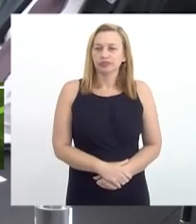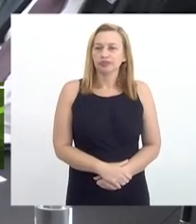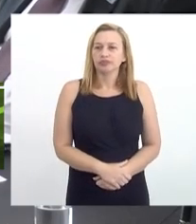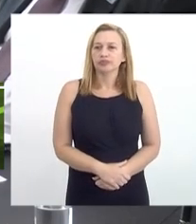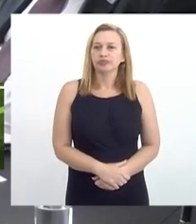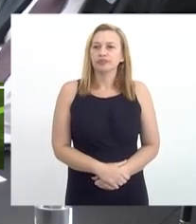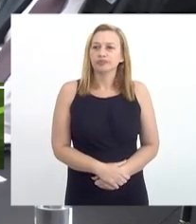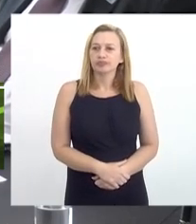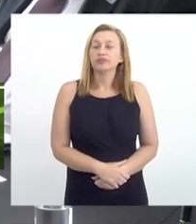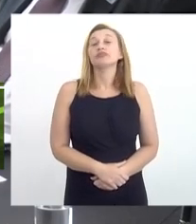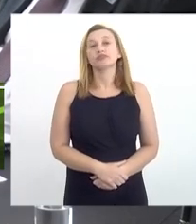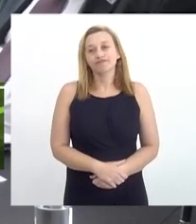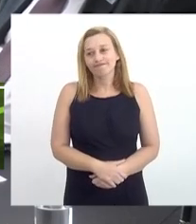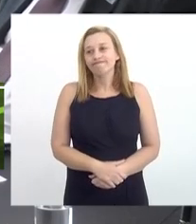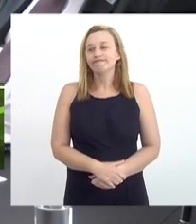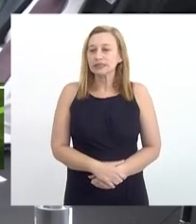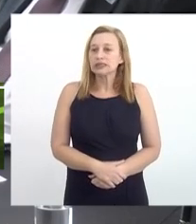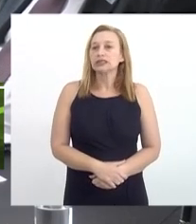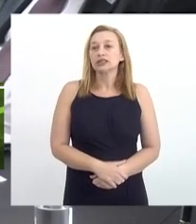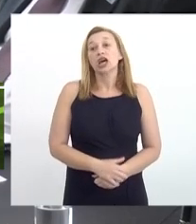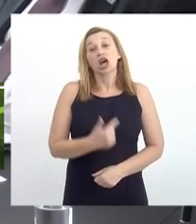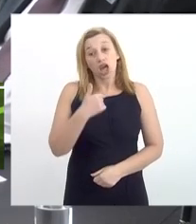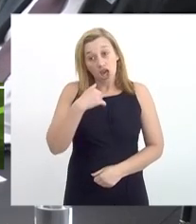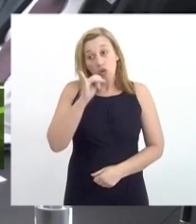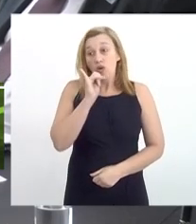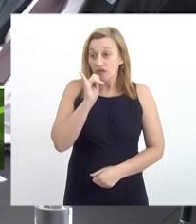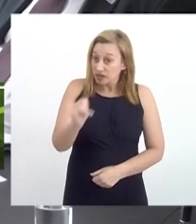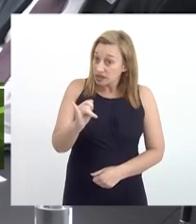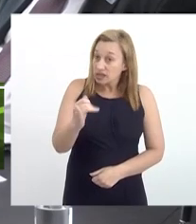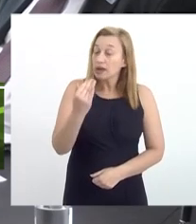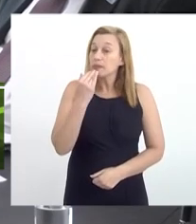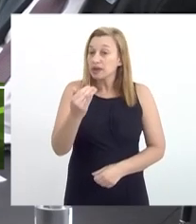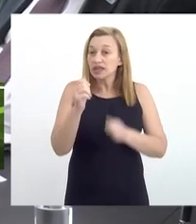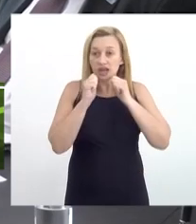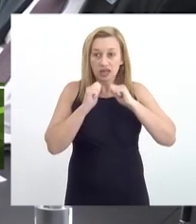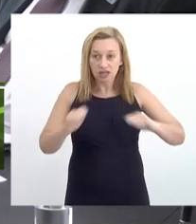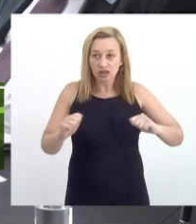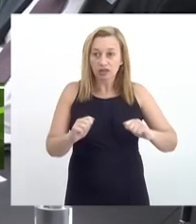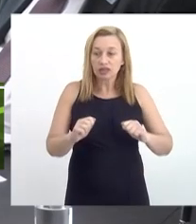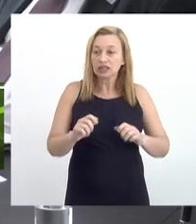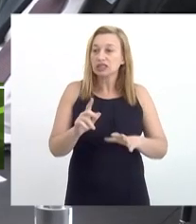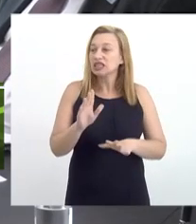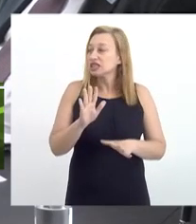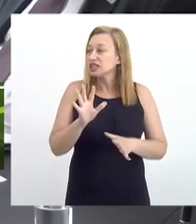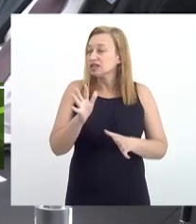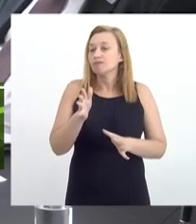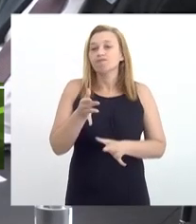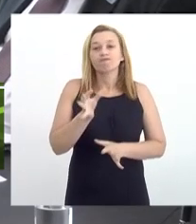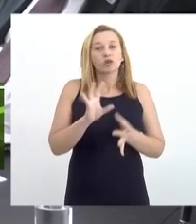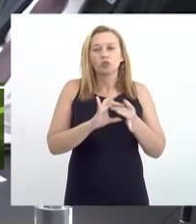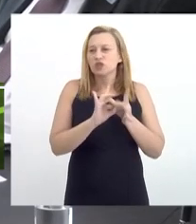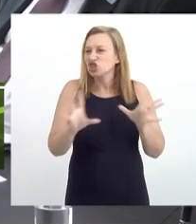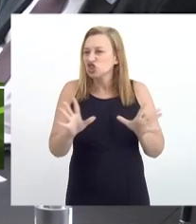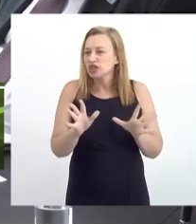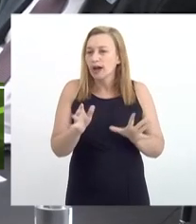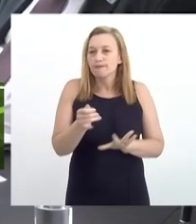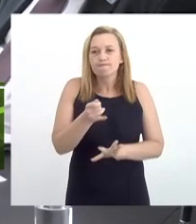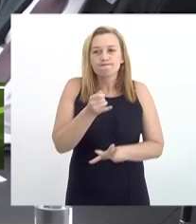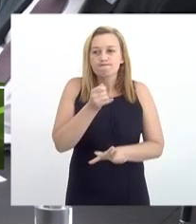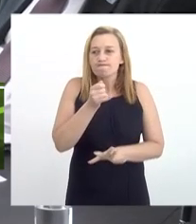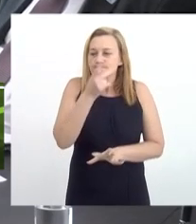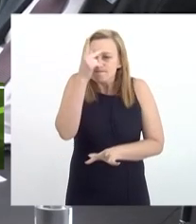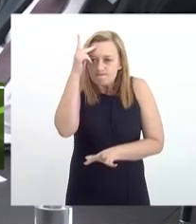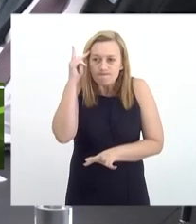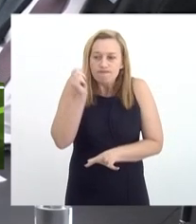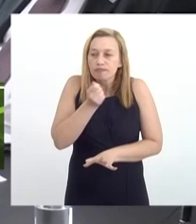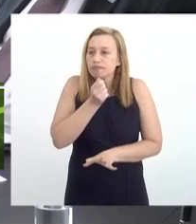Você, serei indelicado, porque eu avisei, pedi a assessoria para não deixar ninguém aqui. É muito objetivo